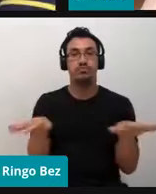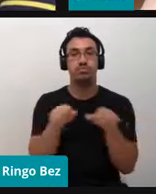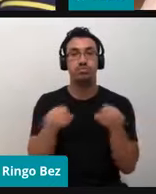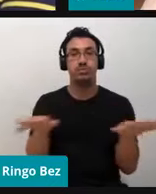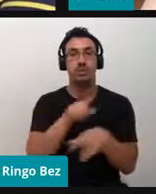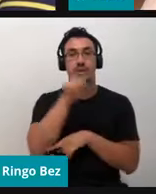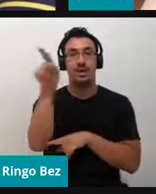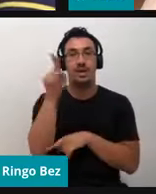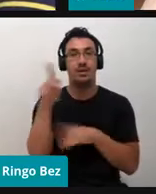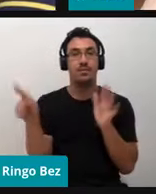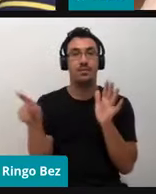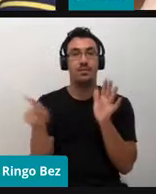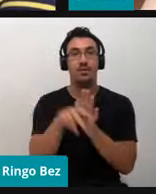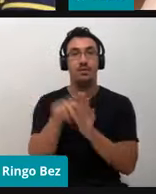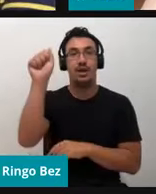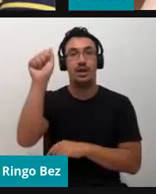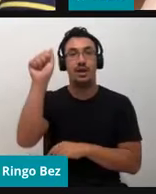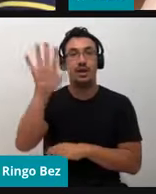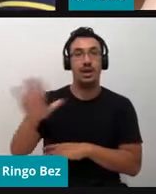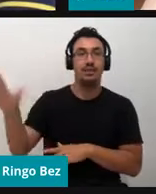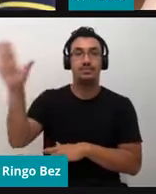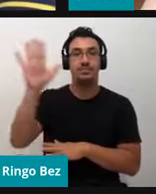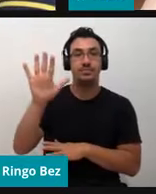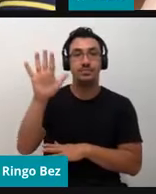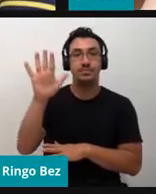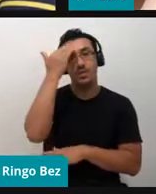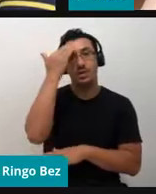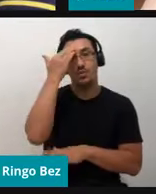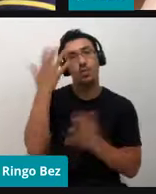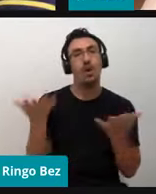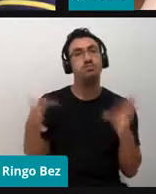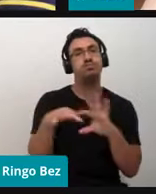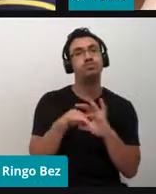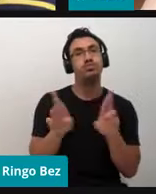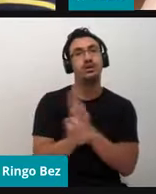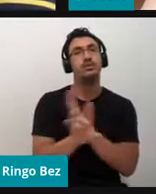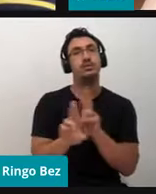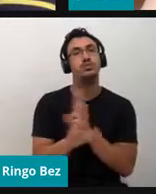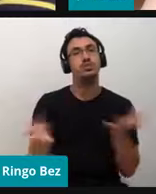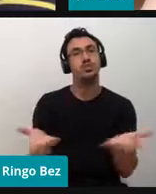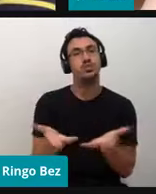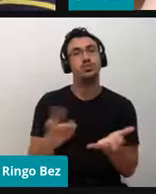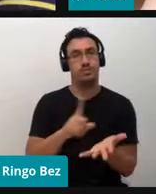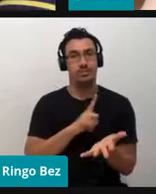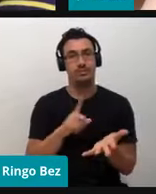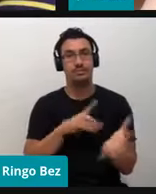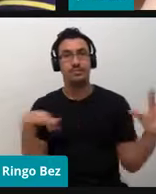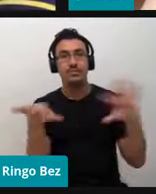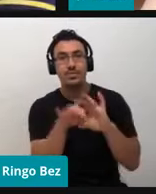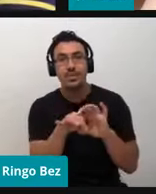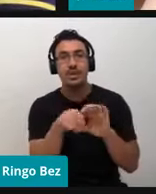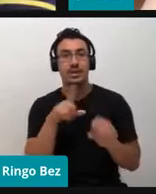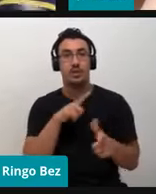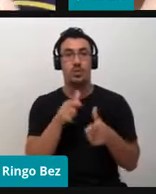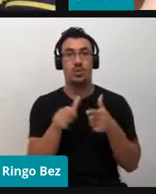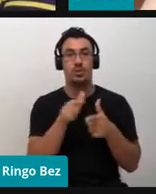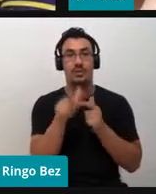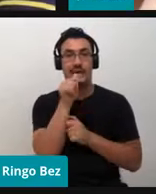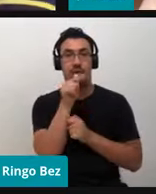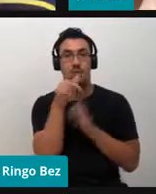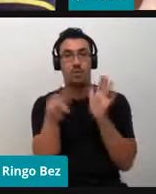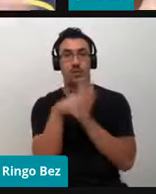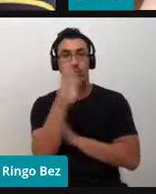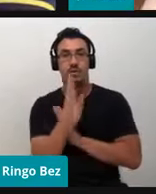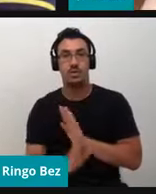região asiática, né? E qual que é a relação que a gente tem, então, né, com com a crise hídrica brasileira e a